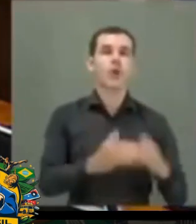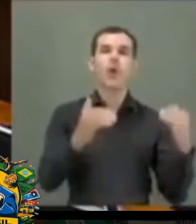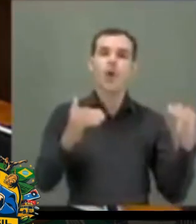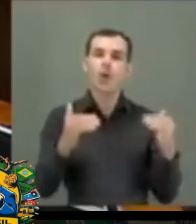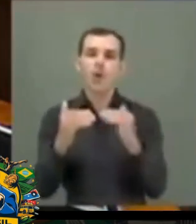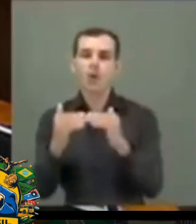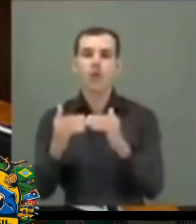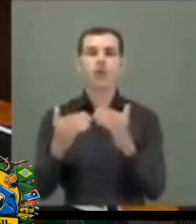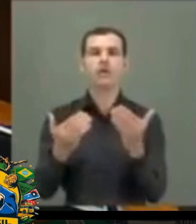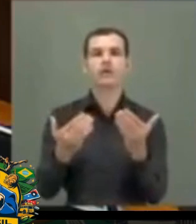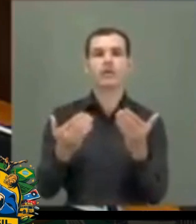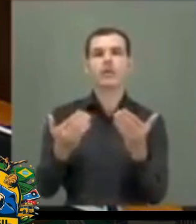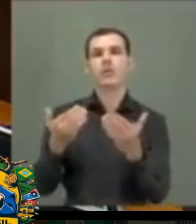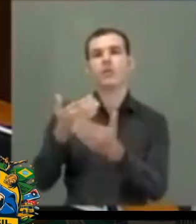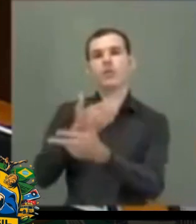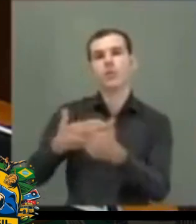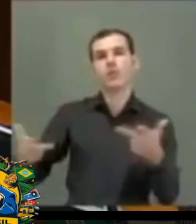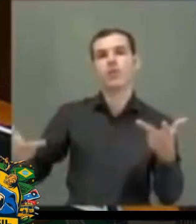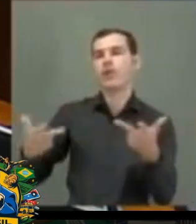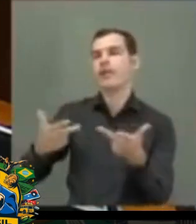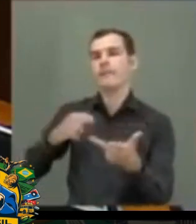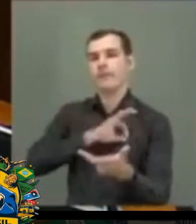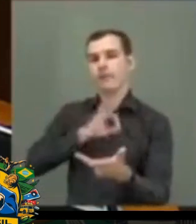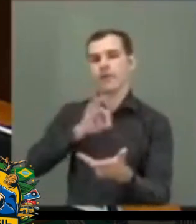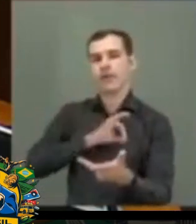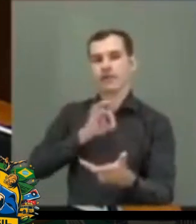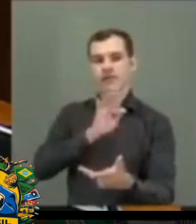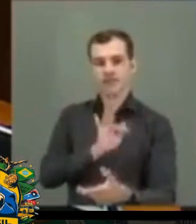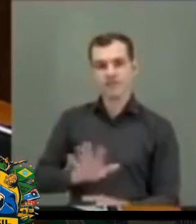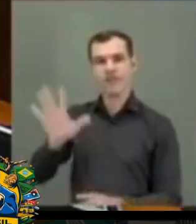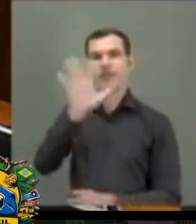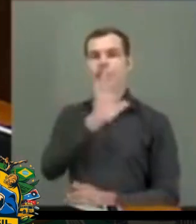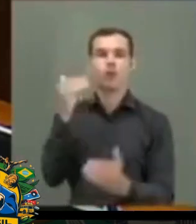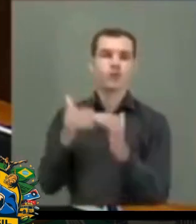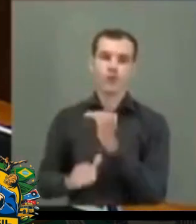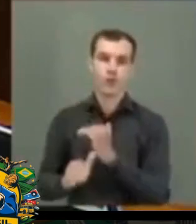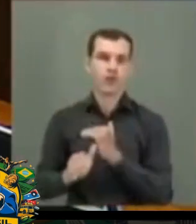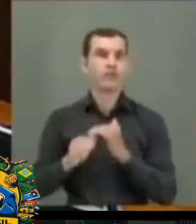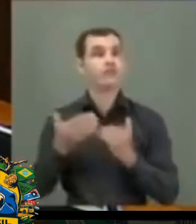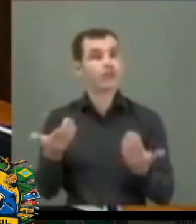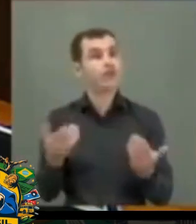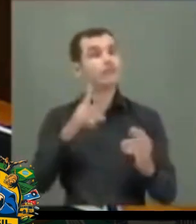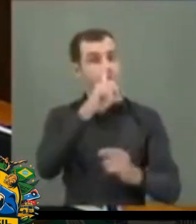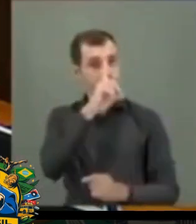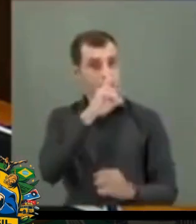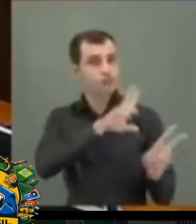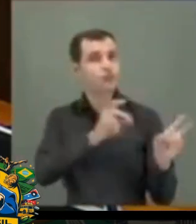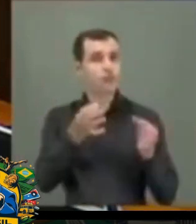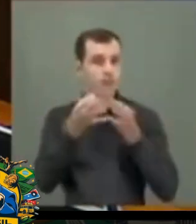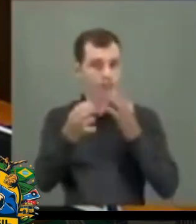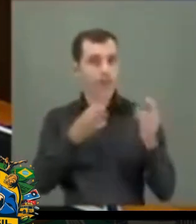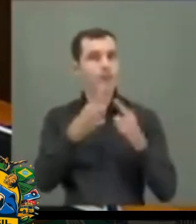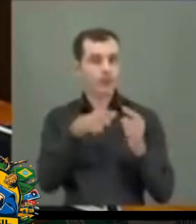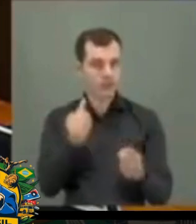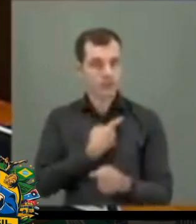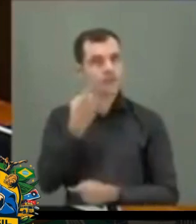a Polícia Federal discordasse. E aí entra num terreno perigoso da opinião, porque nós mesmos vimos aqui alguns